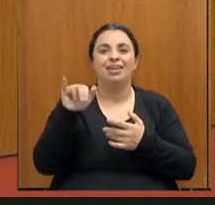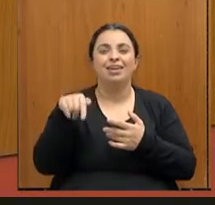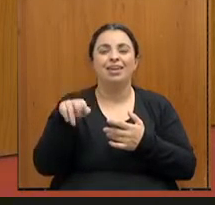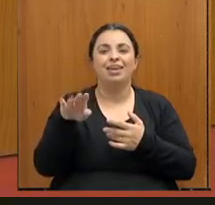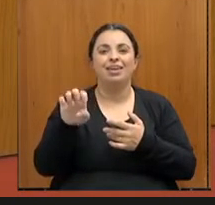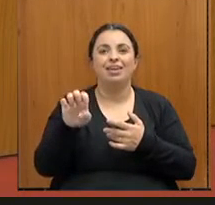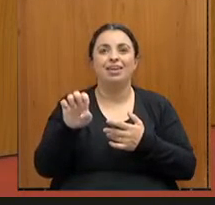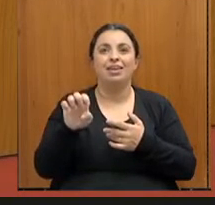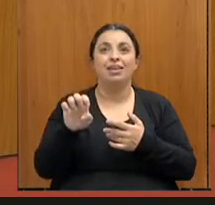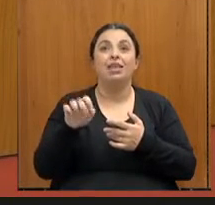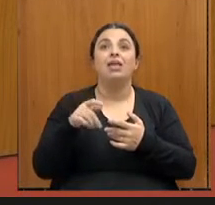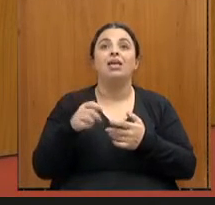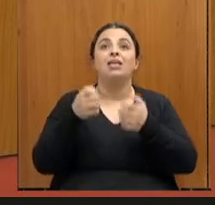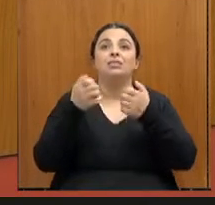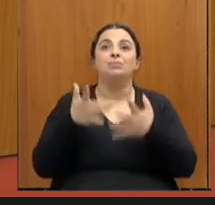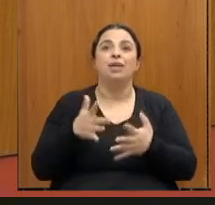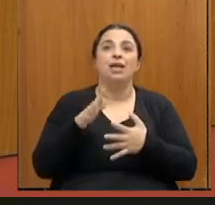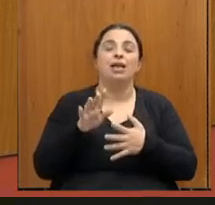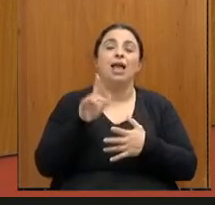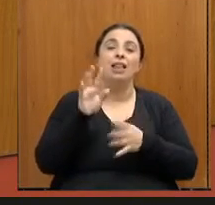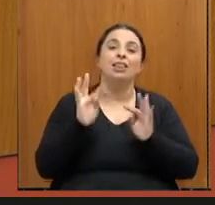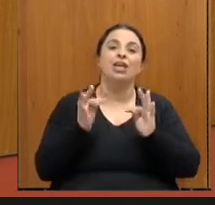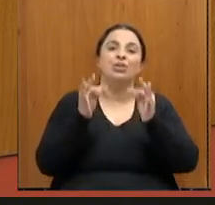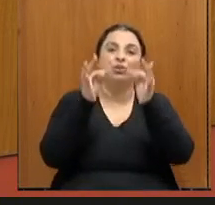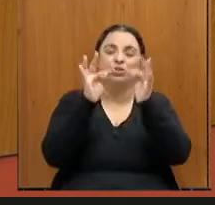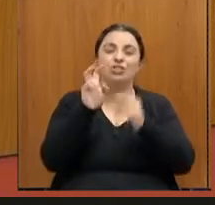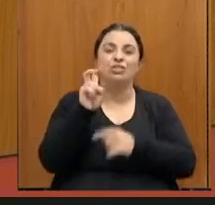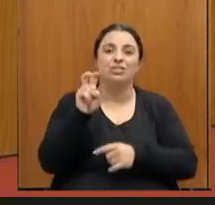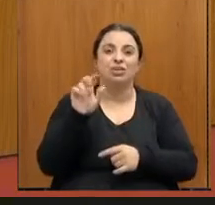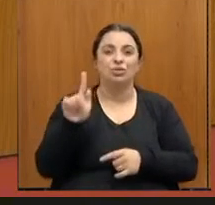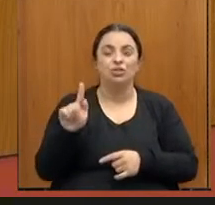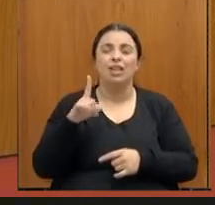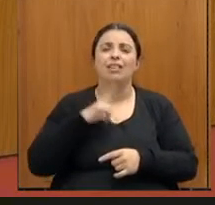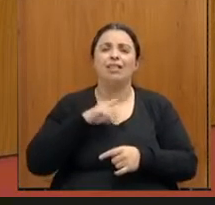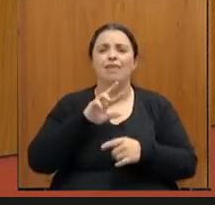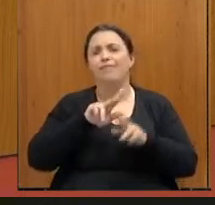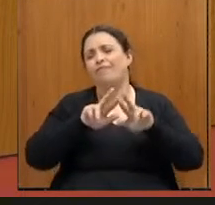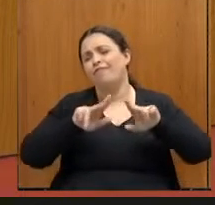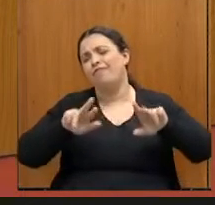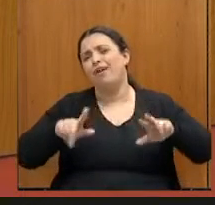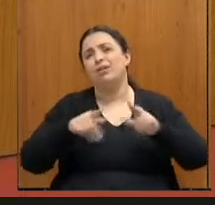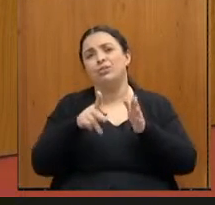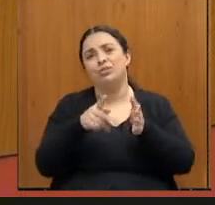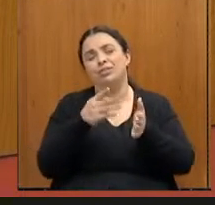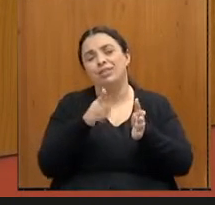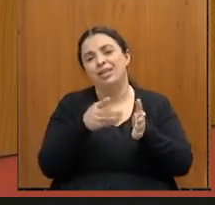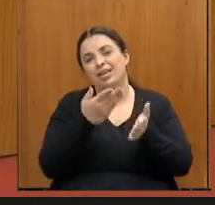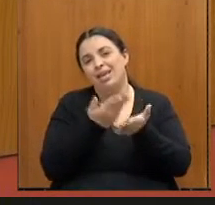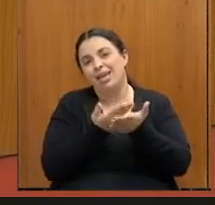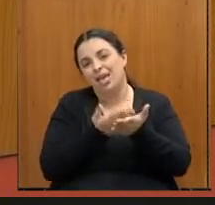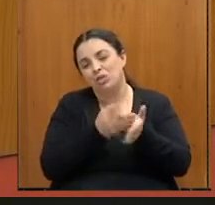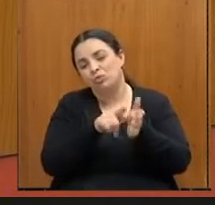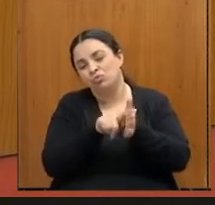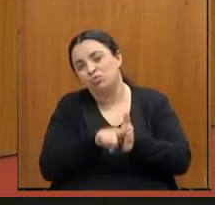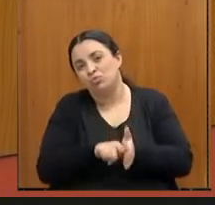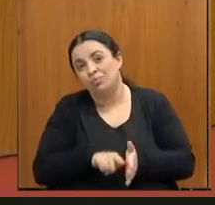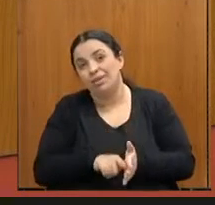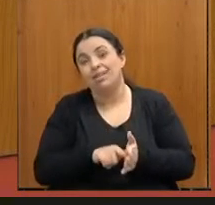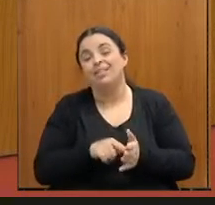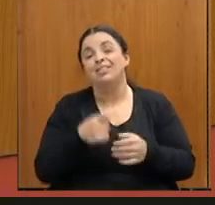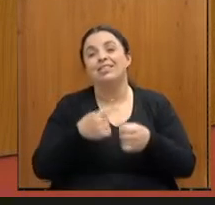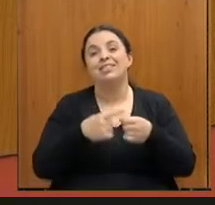sobre a questão de 5g nós temos vários estúdios várias iniciativas em Santa Rita do Sapucaí por meio de